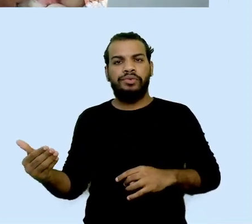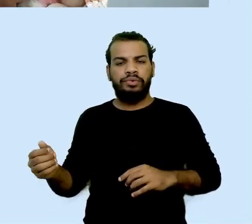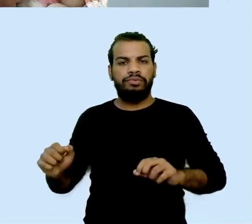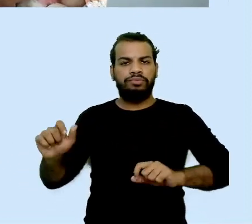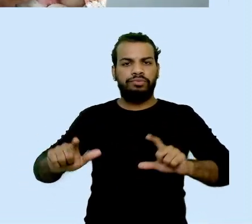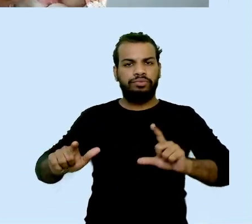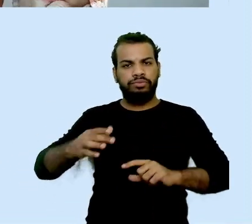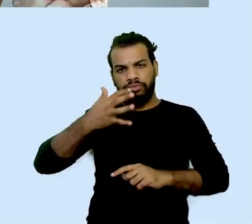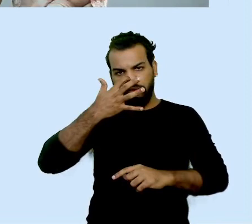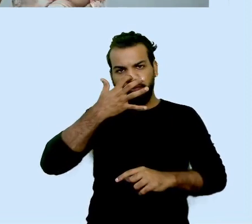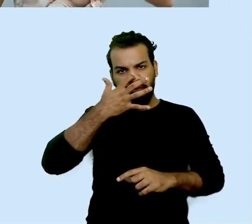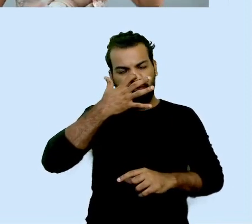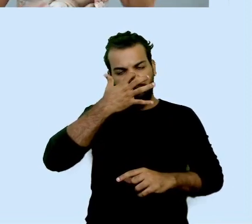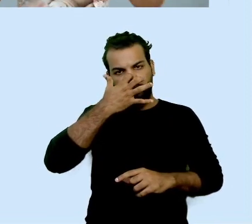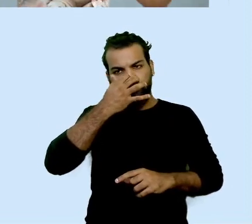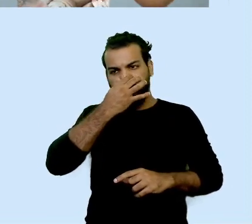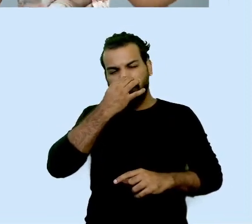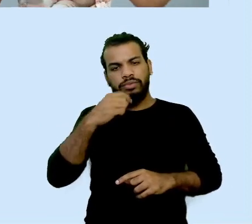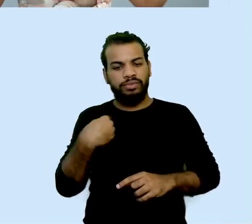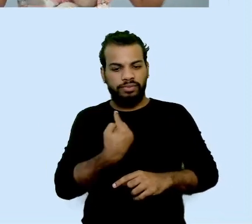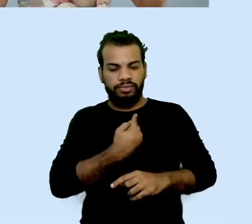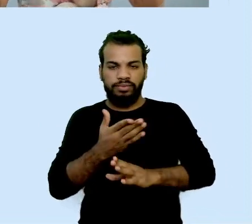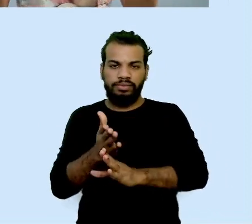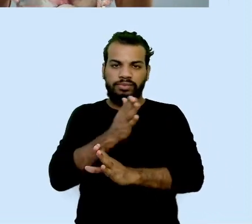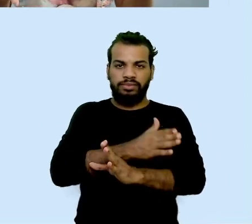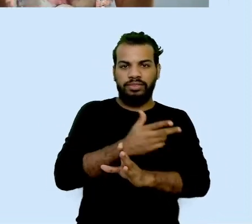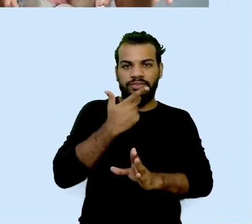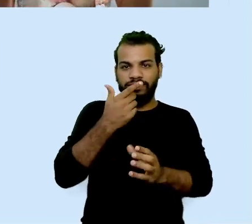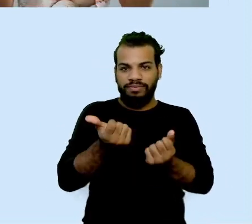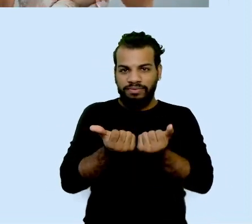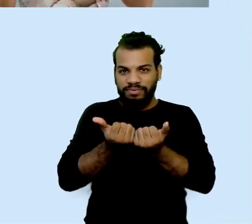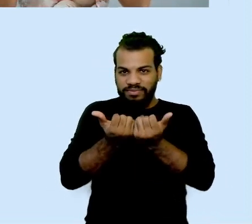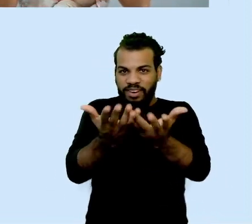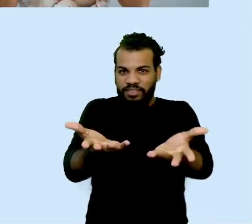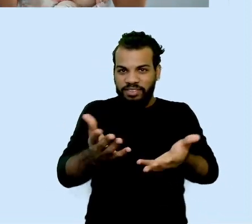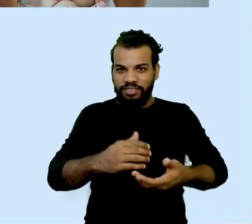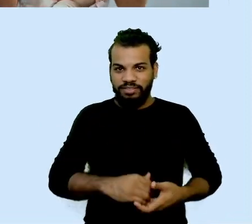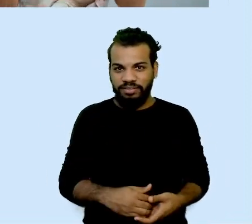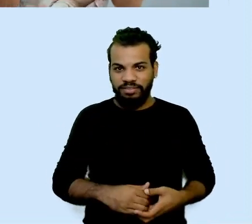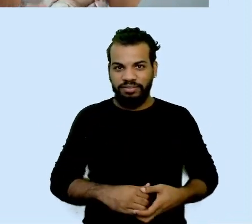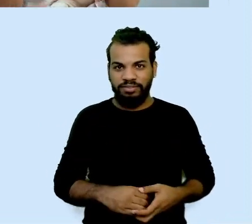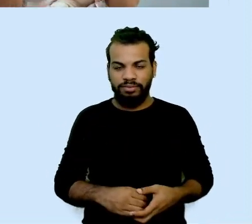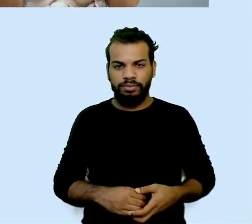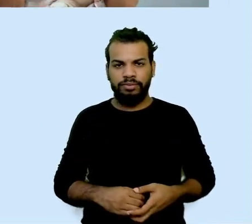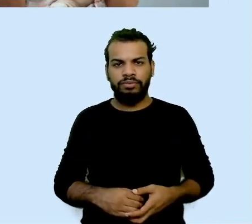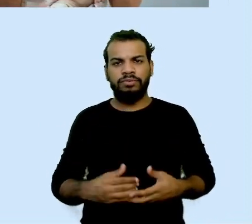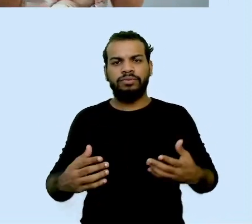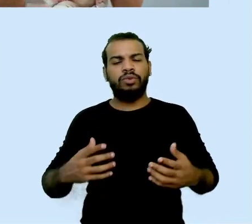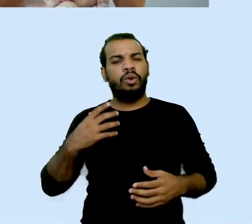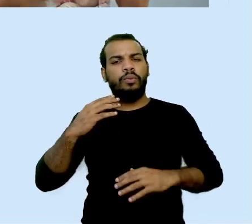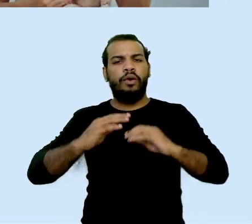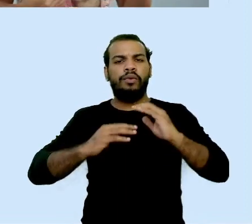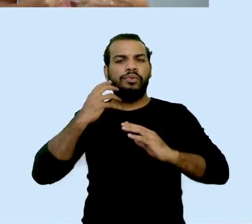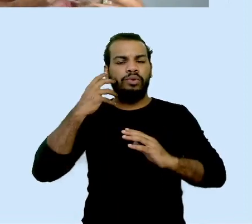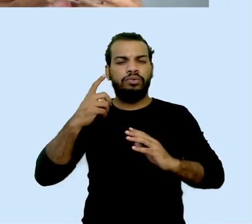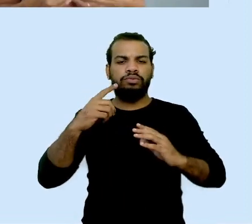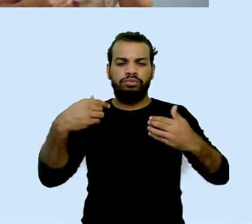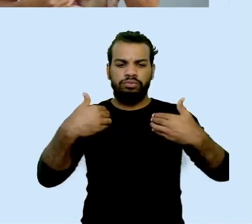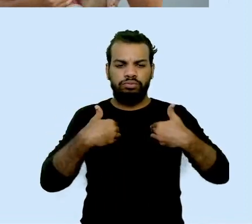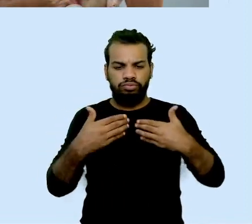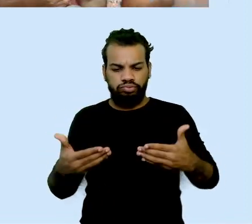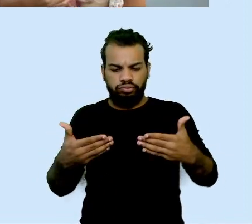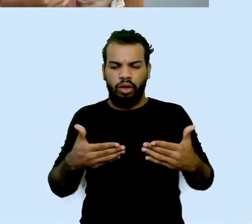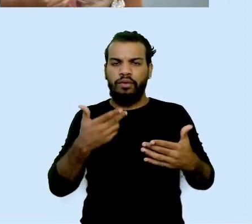você está vendo aqui, e tem nós que estamos aqui desse lado falando para você. Então, para o músico que está desse lado do estúdio, ele está lá fazendo a sua